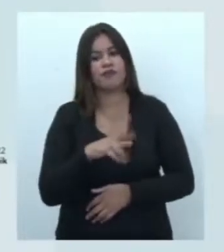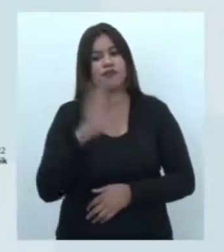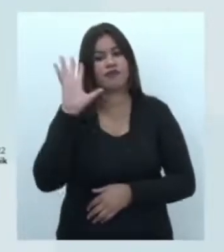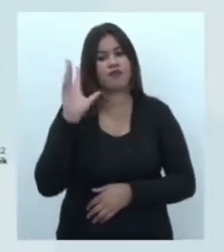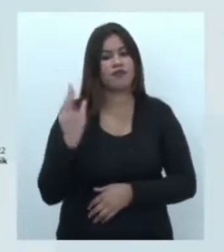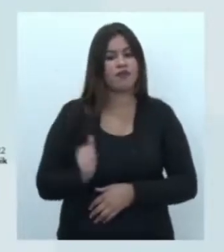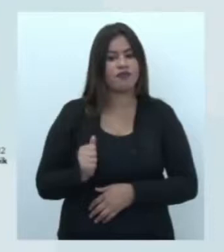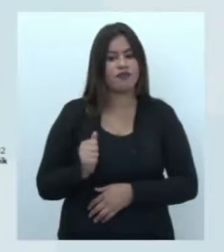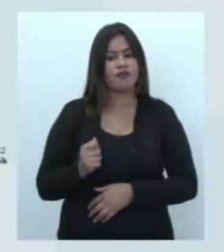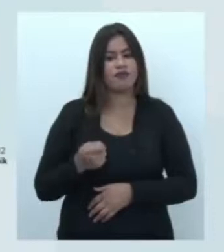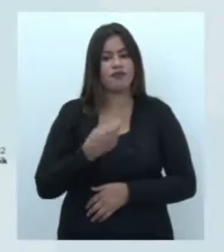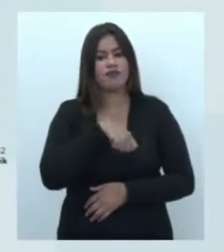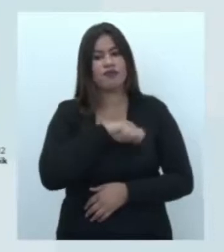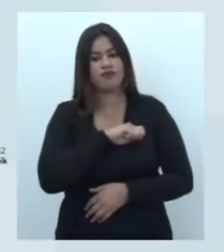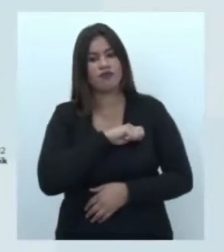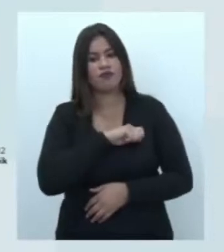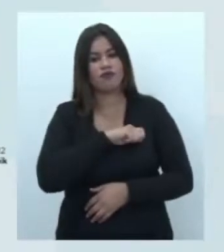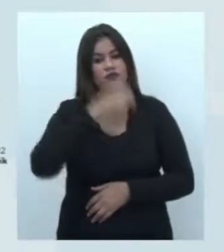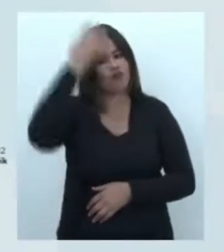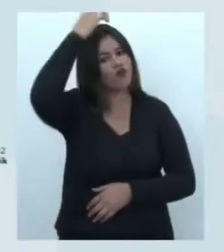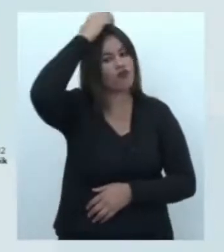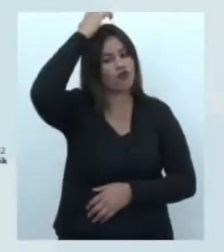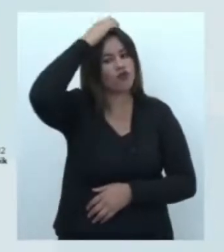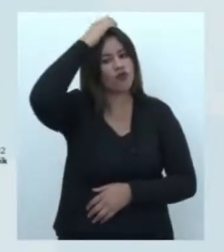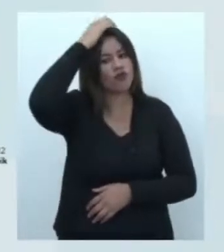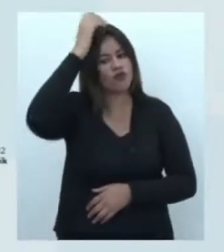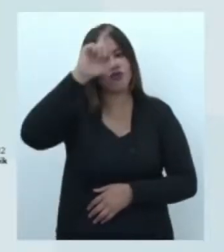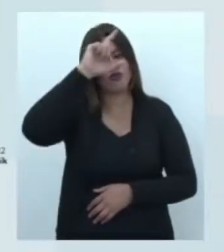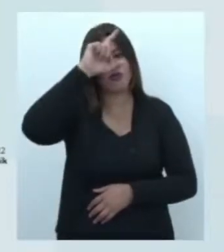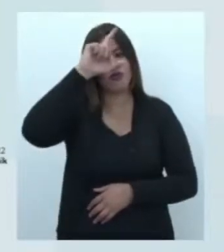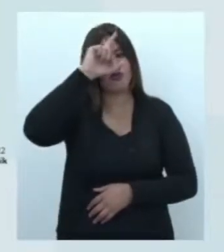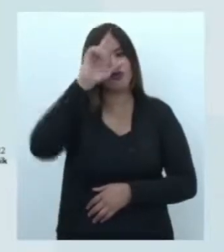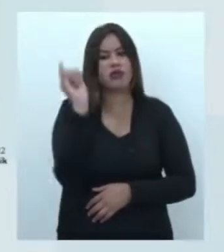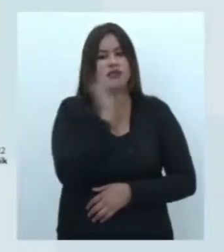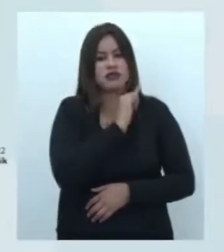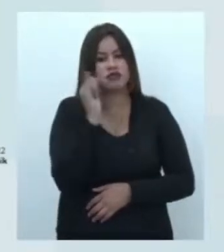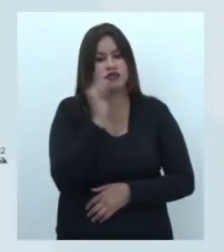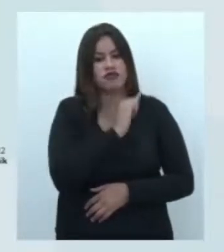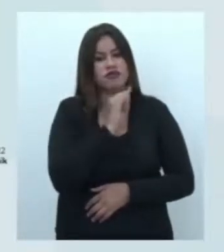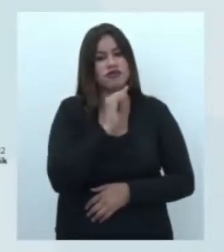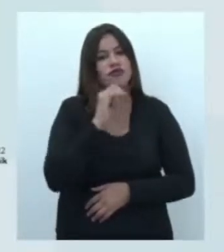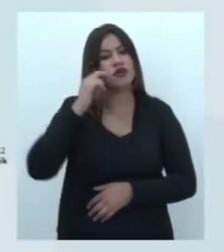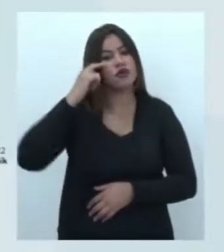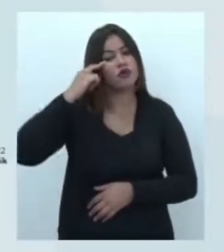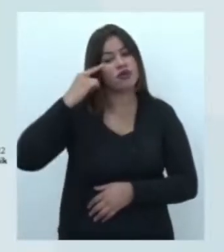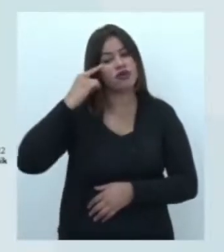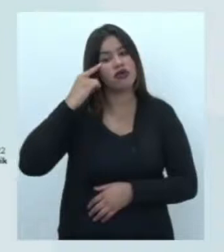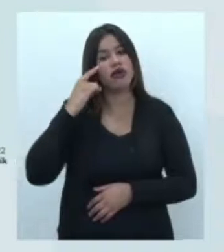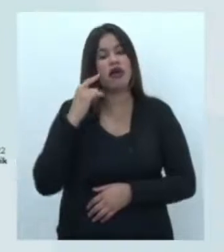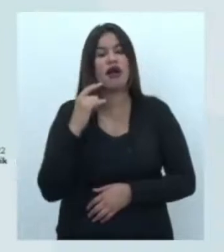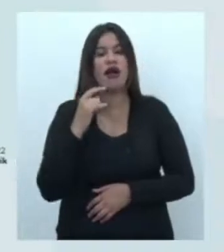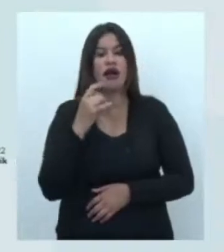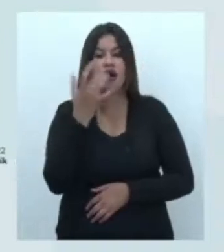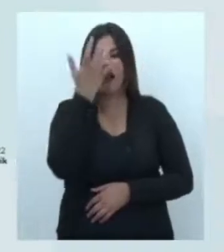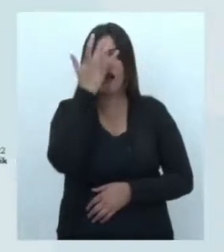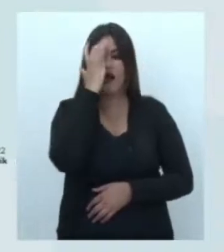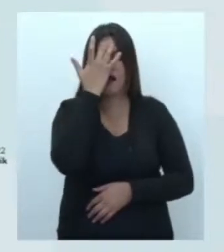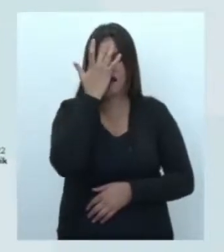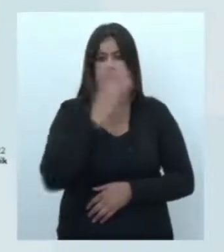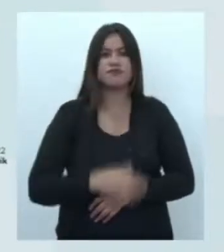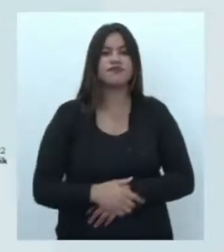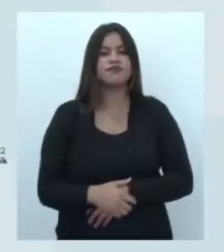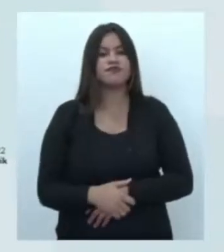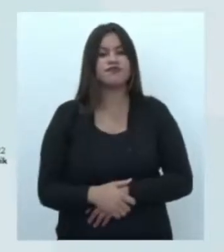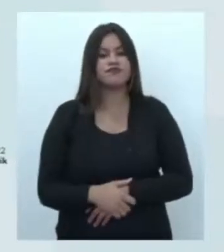os africanos, espanhóis, judeus, alemães, italianos, japoneses, árabes. A gente tem uma imagem ilustrativa,